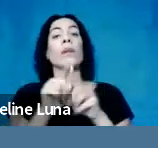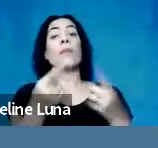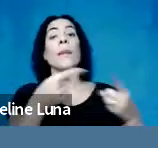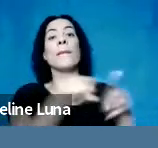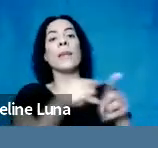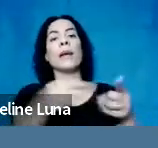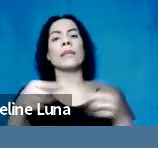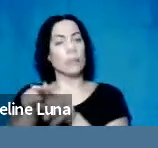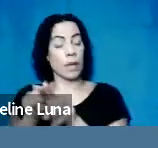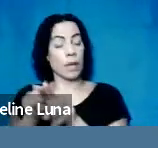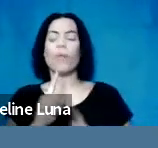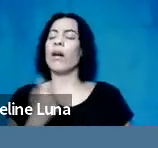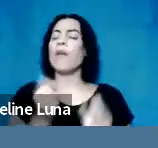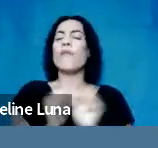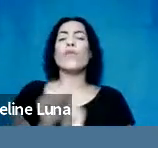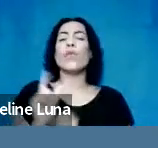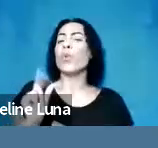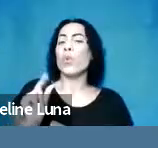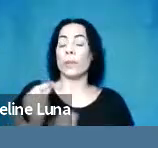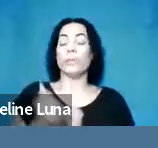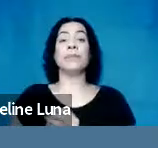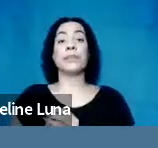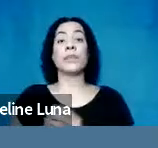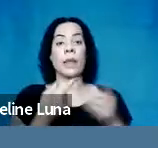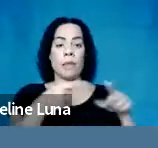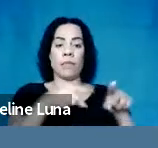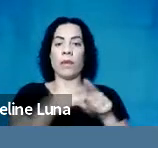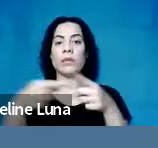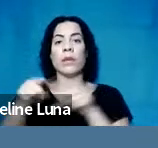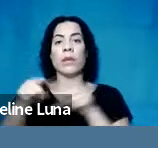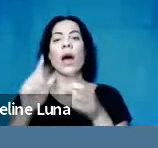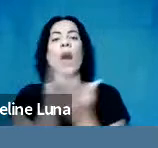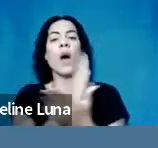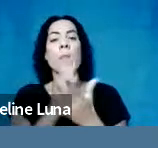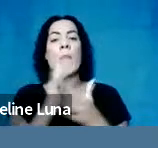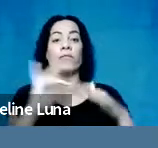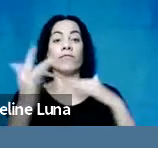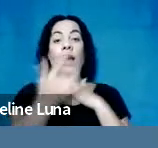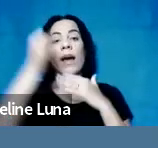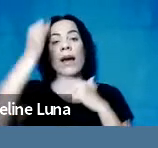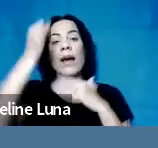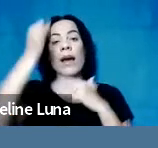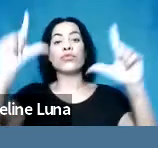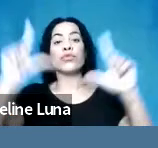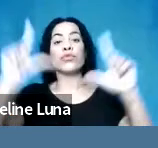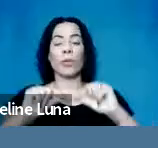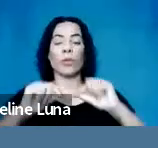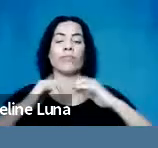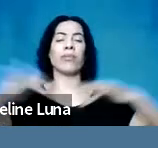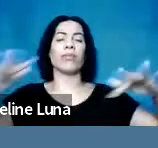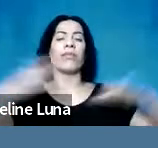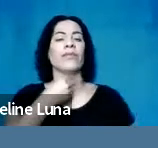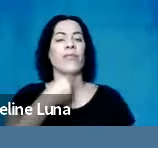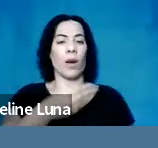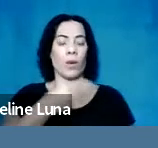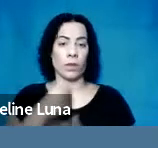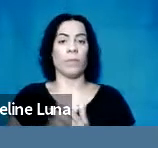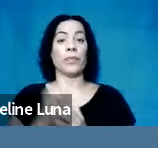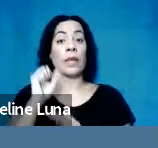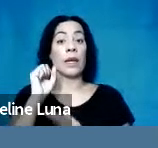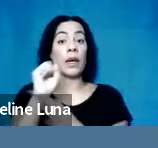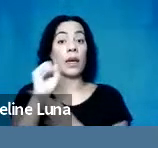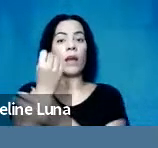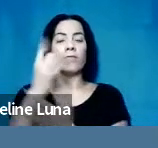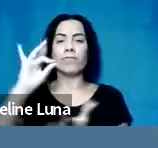fez, né? A gente fez algumas parcerias com as redes sociais para reduzir a circulação de fake news, né? garantir a